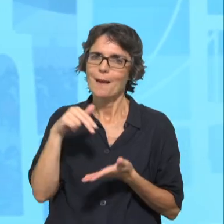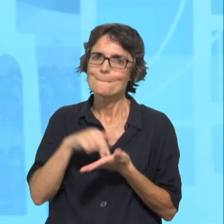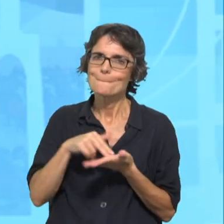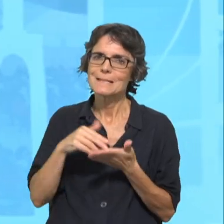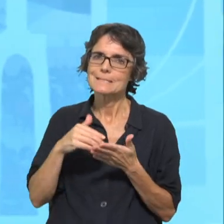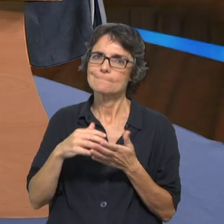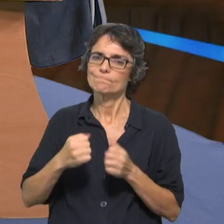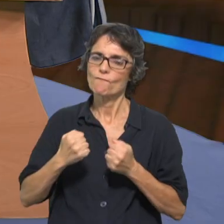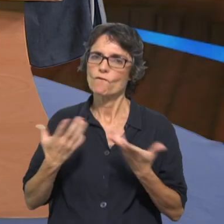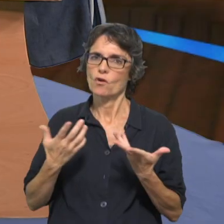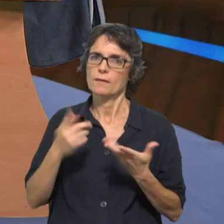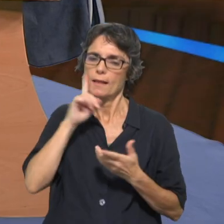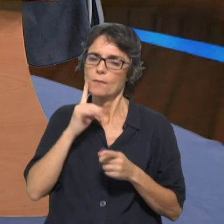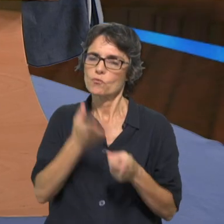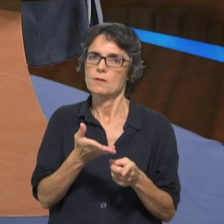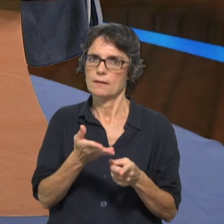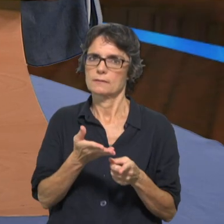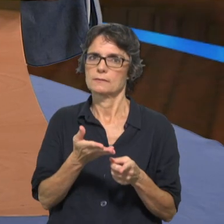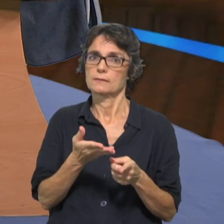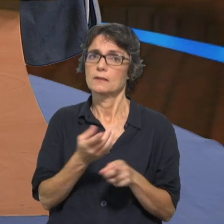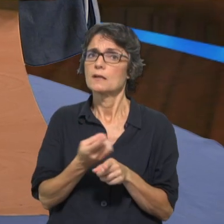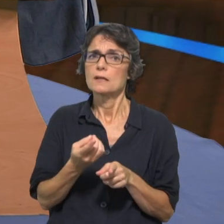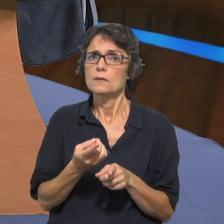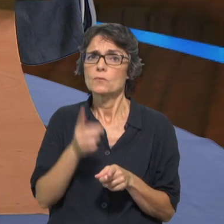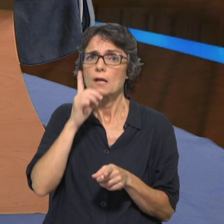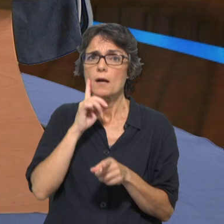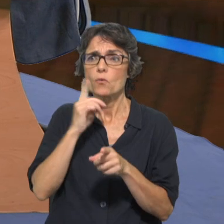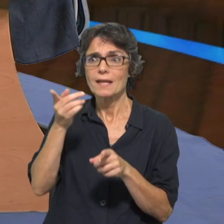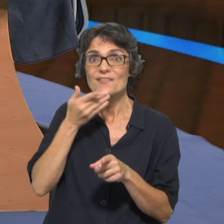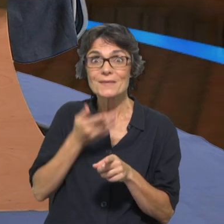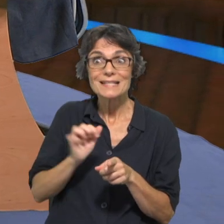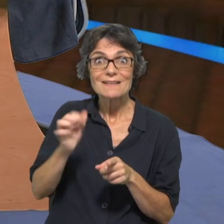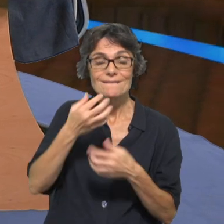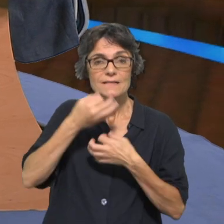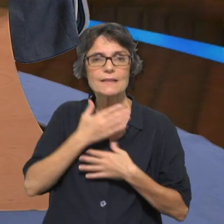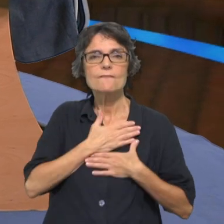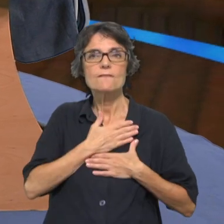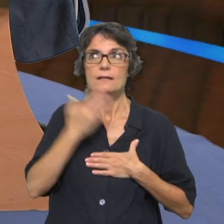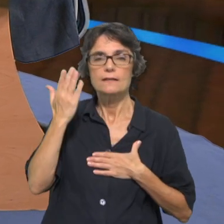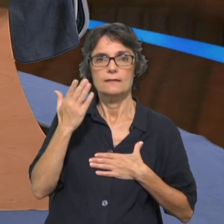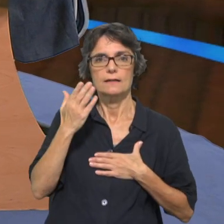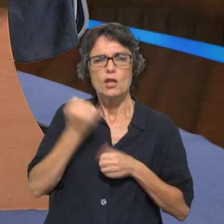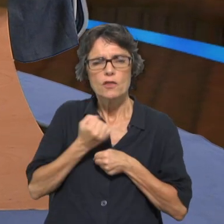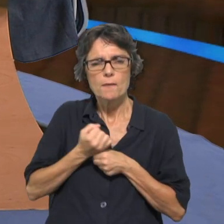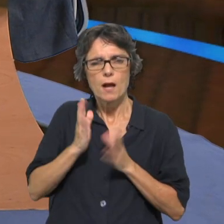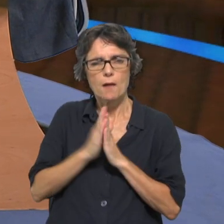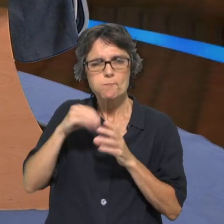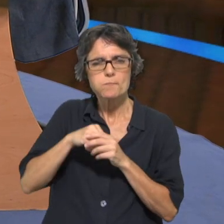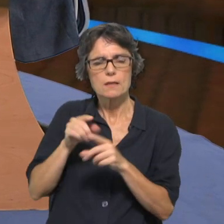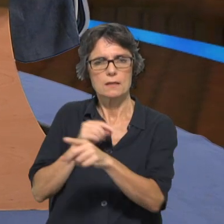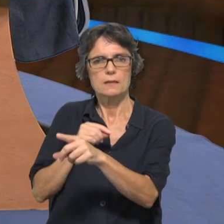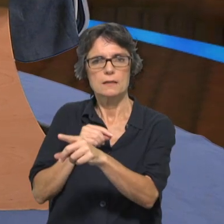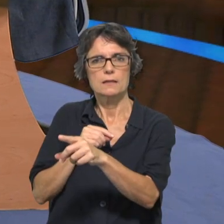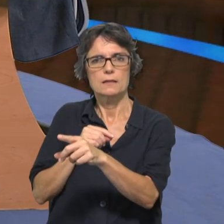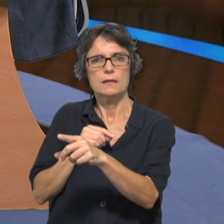presença feminina, porque as mulheres têm uma experiência de fé e uma experiência de empenhamento na Igreja muito